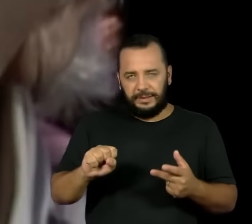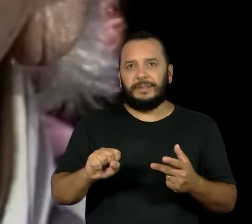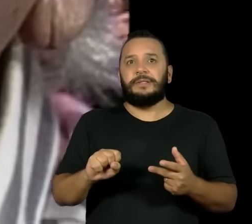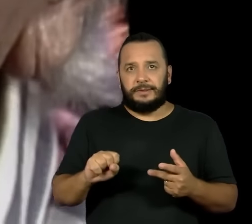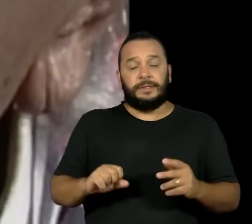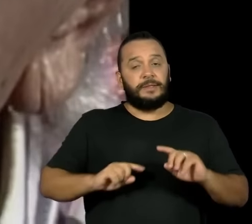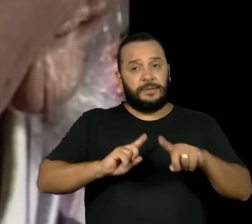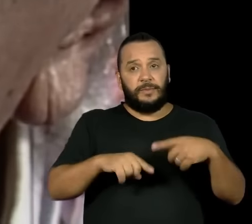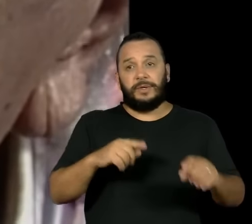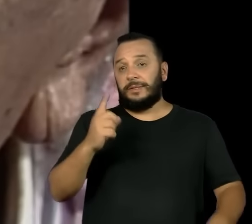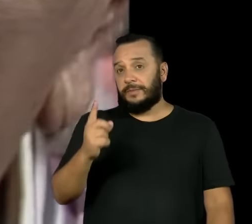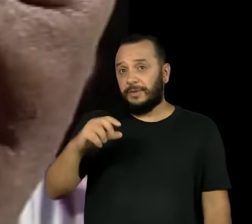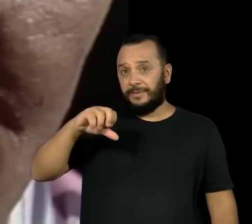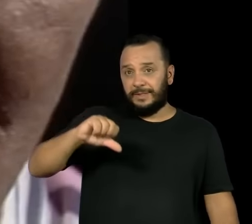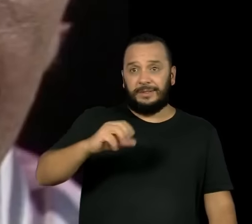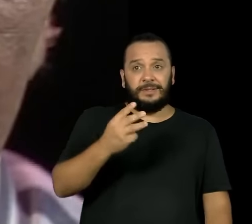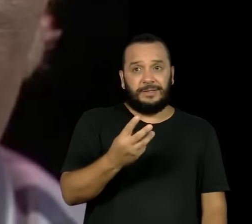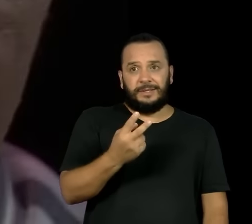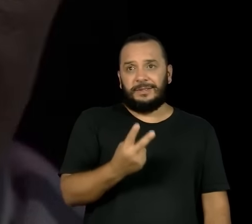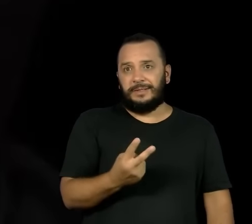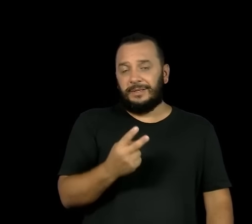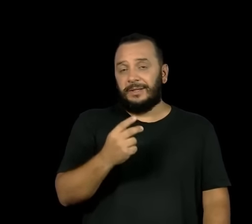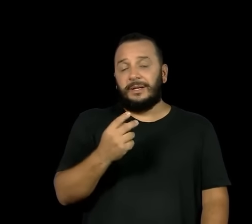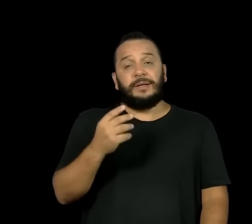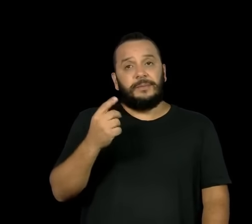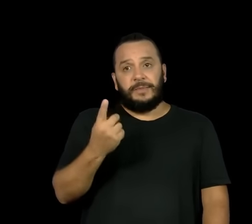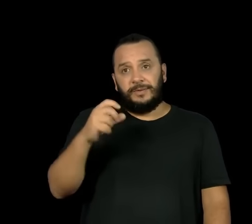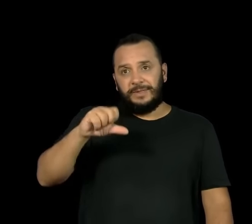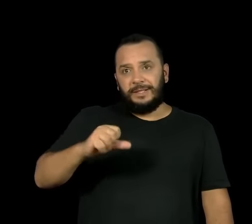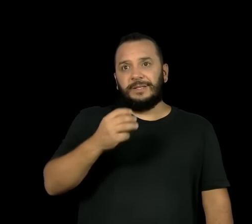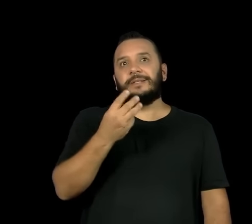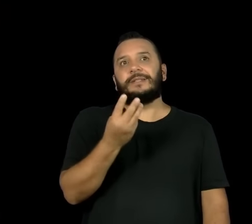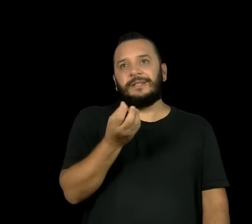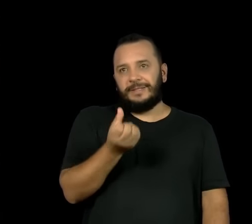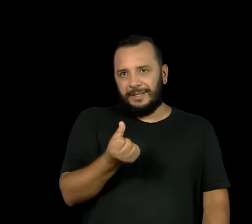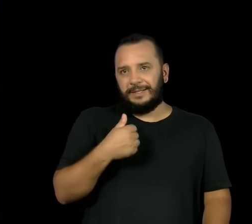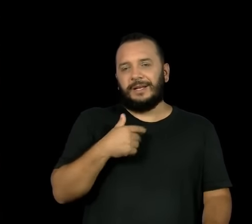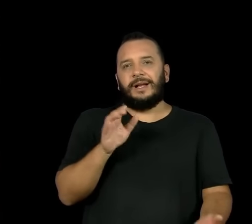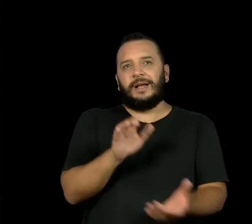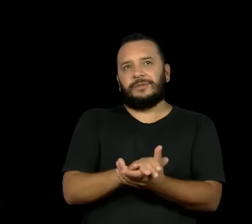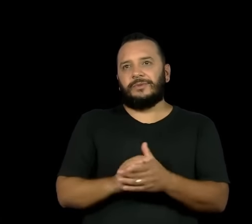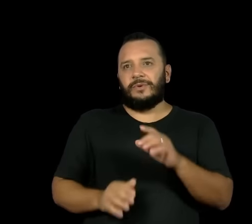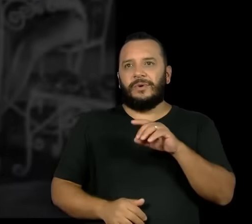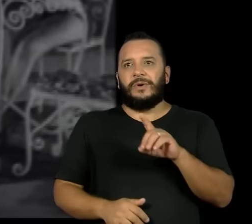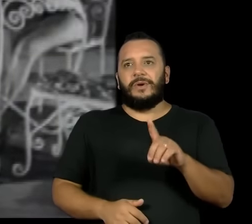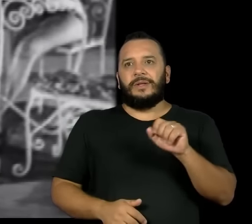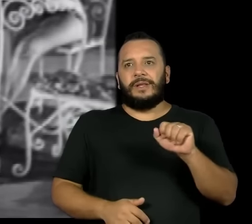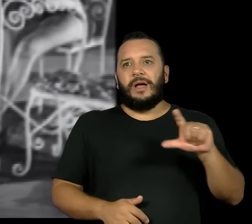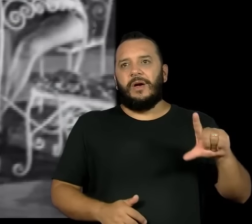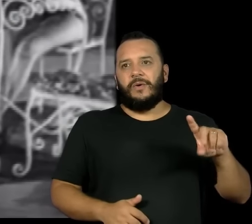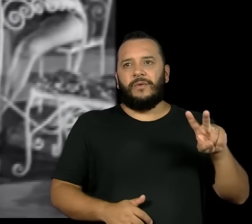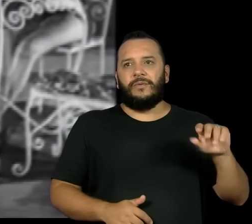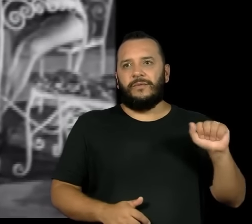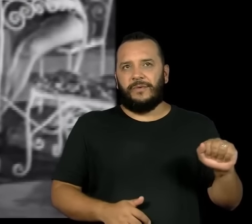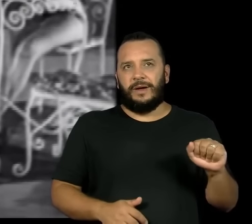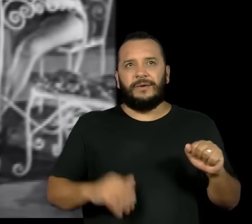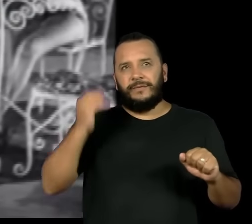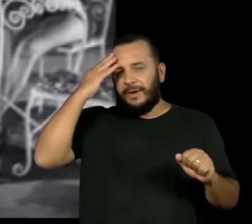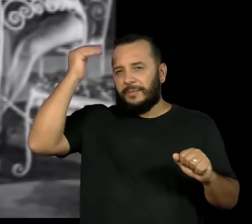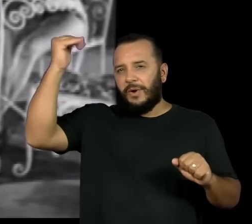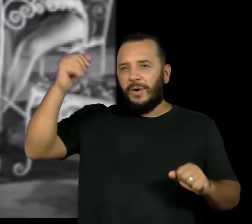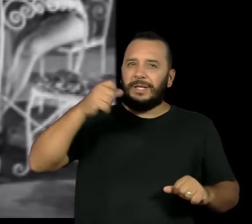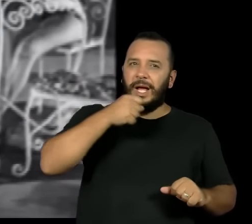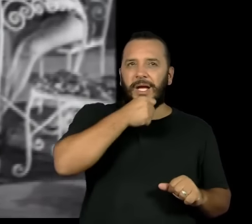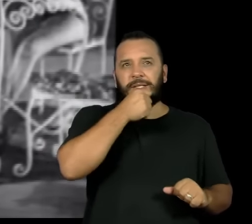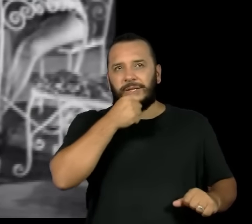em 1936 herivelto se casa comva de uma das maiores cantoras brasileiras da